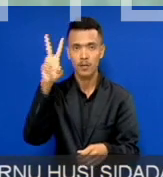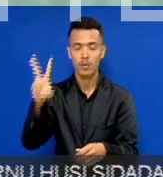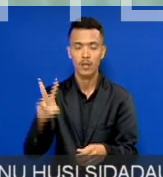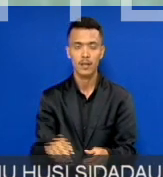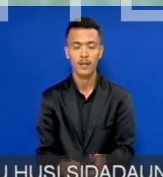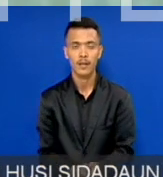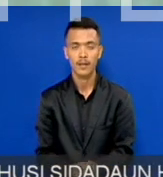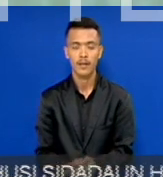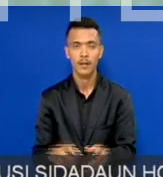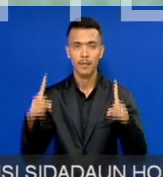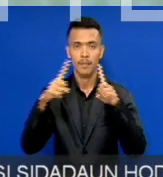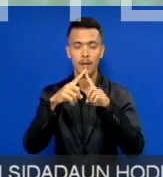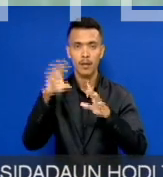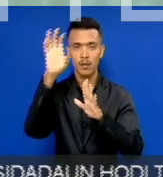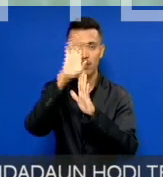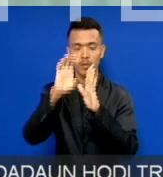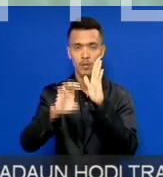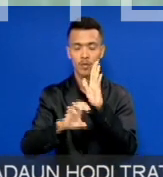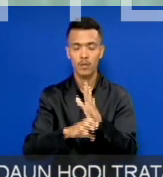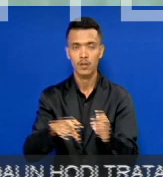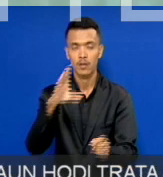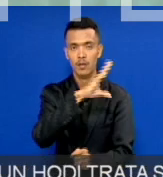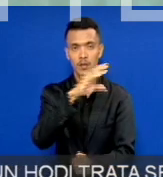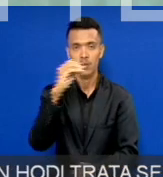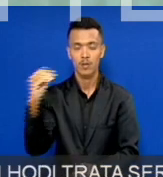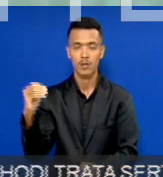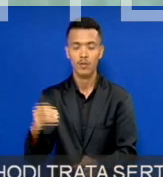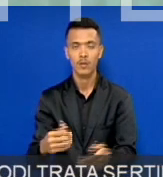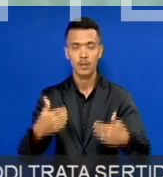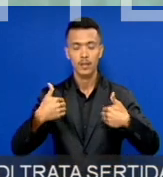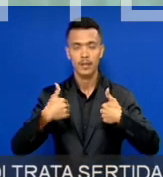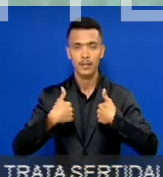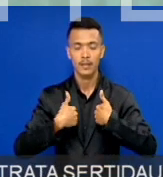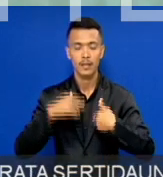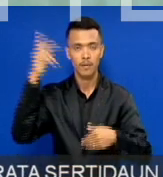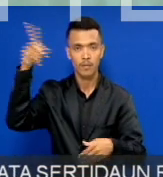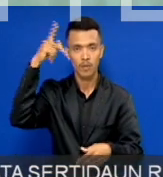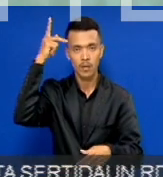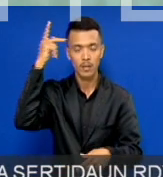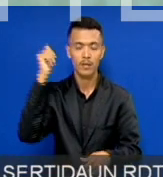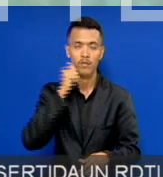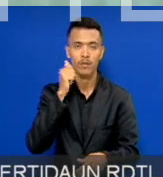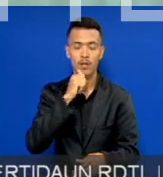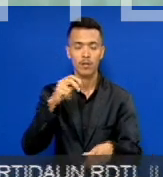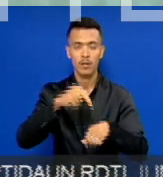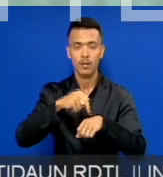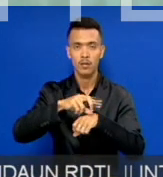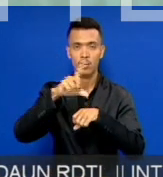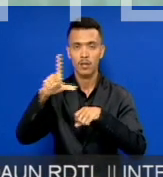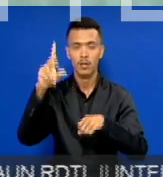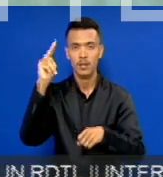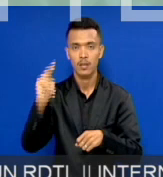liu, vai a convenção na RASIC, no MOS, haré vai a política feito nacional e